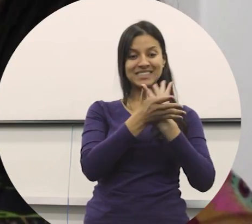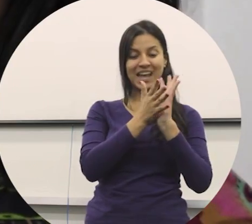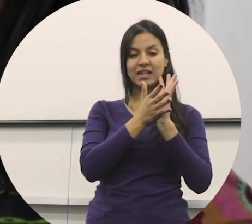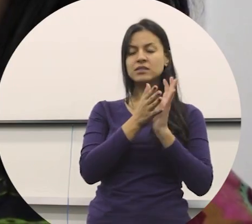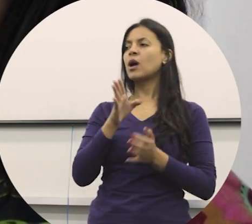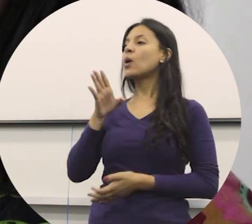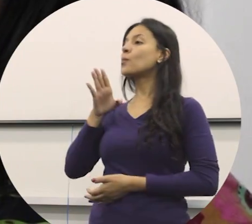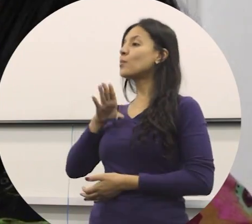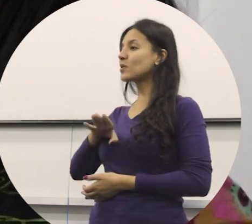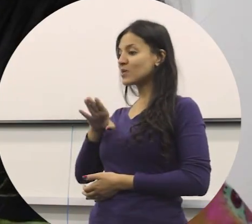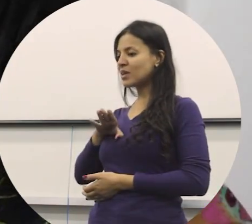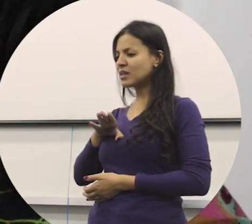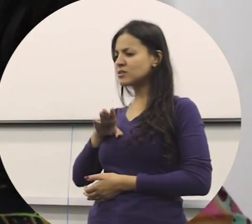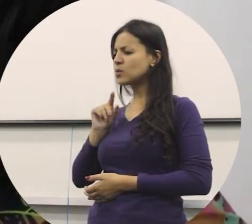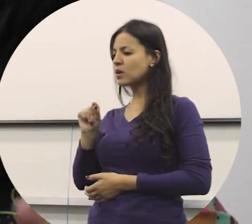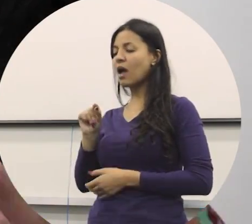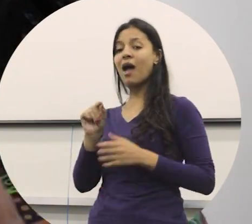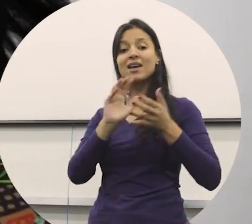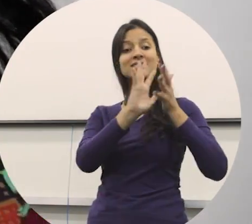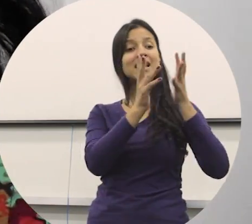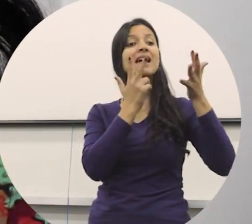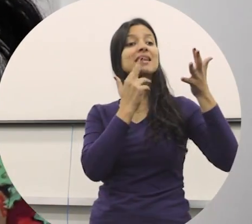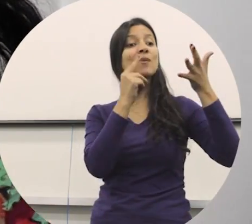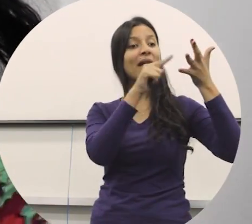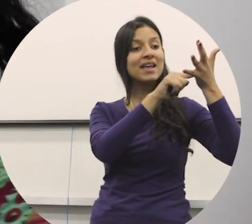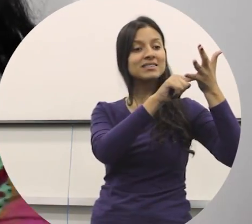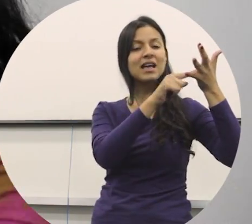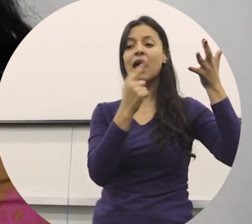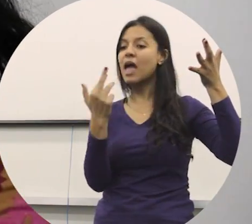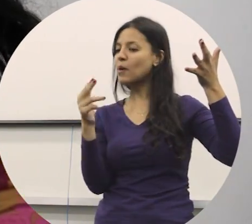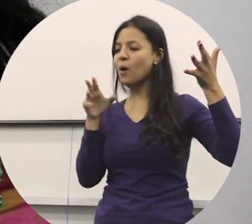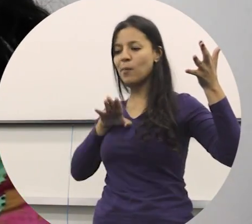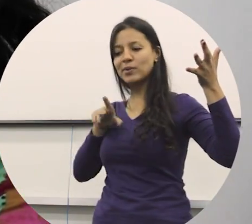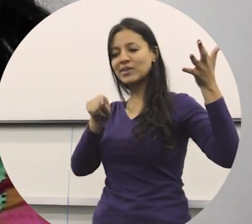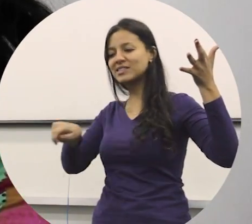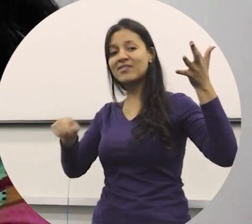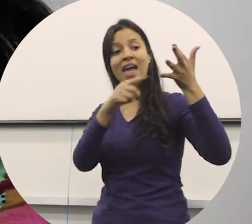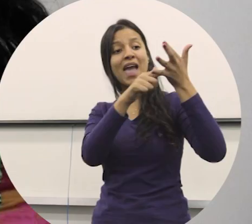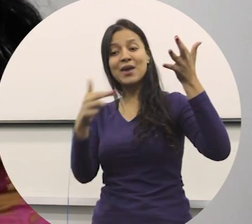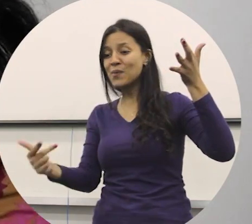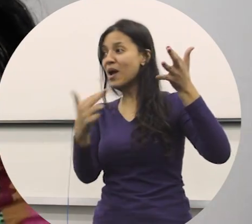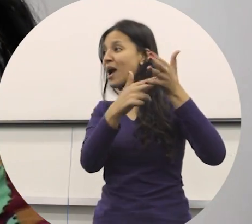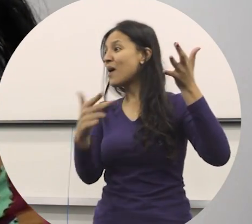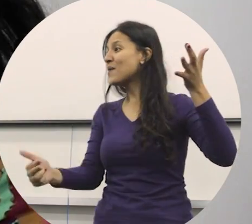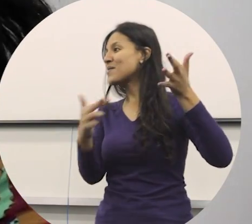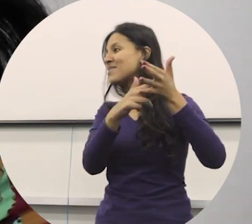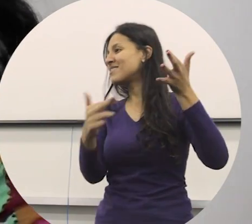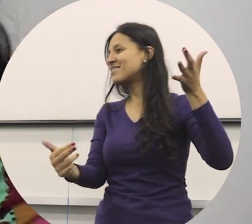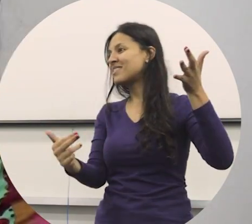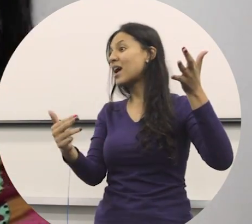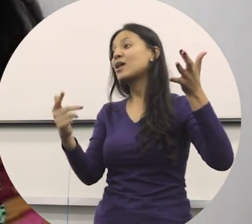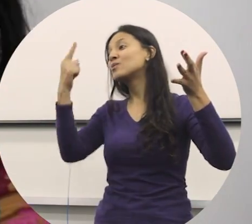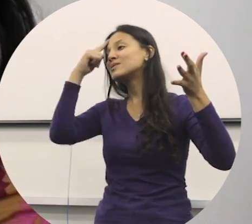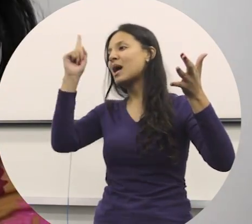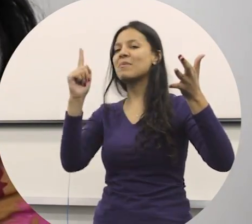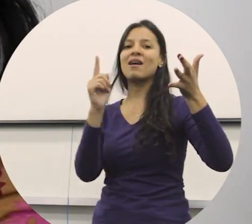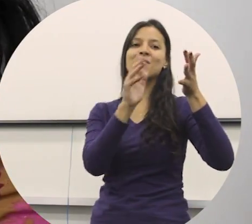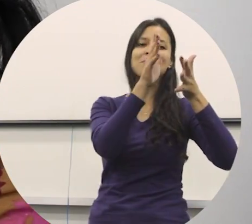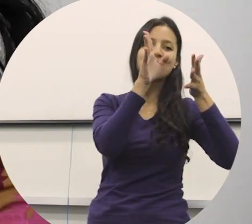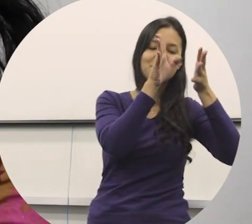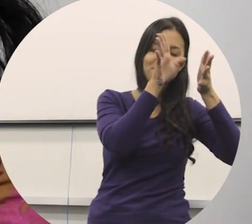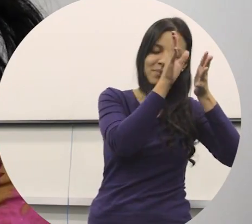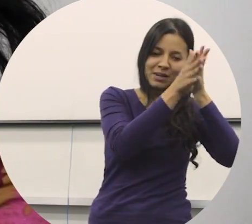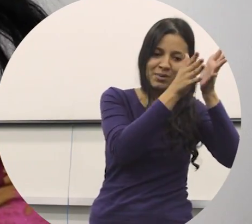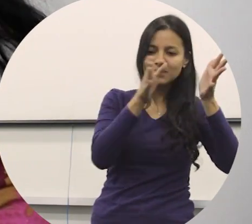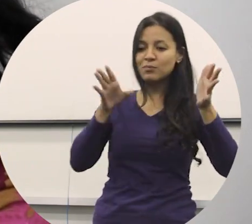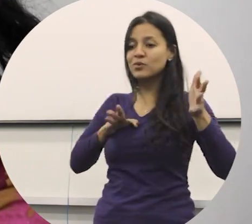fazem nas mãos, né? Eu acho que quando a gente vai ensinar português para as crianças e também